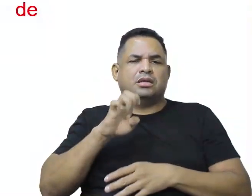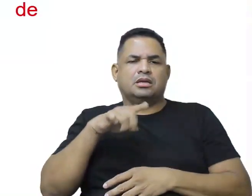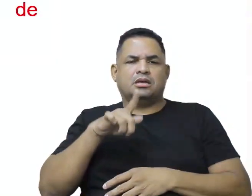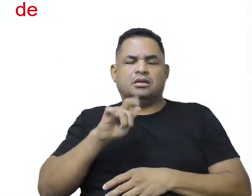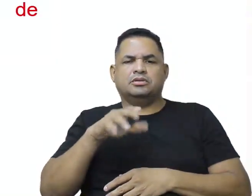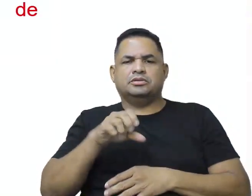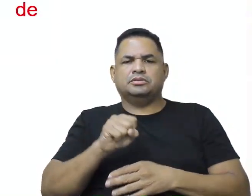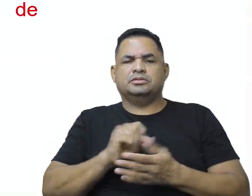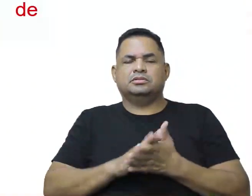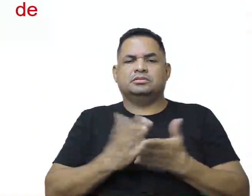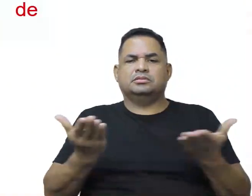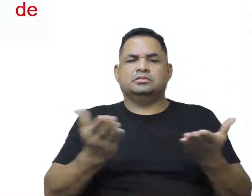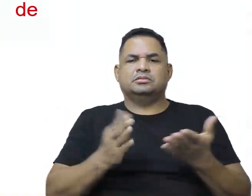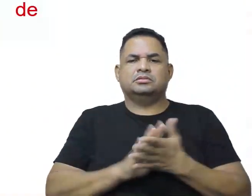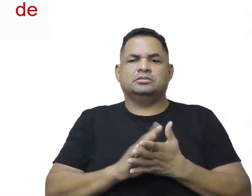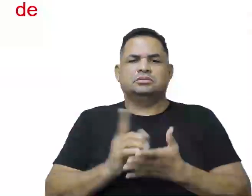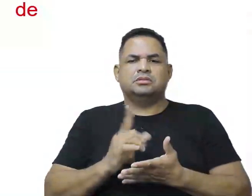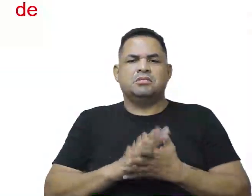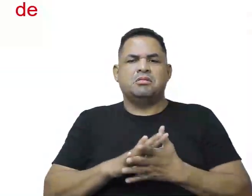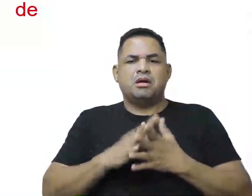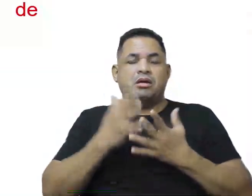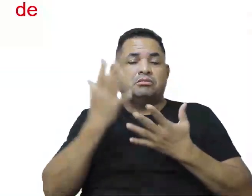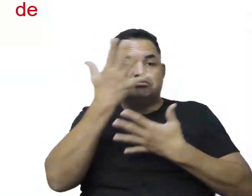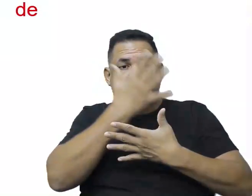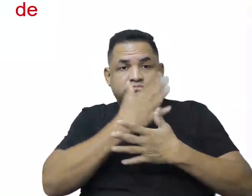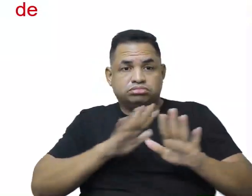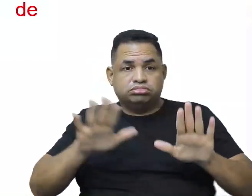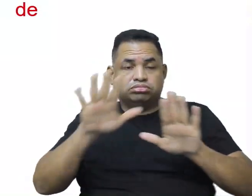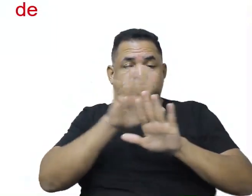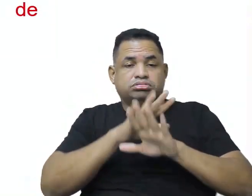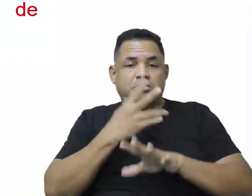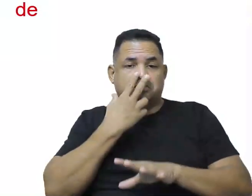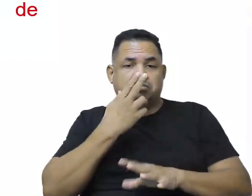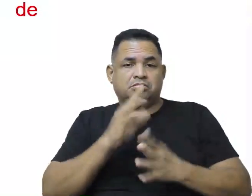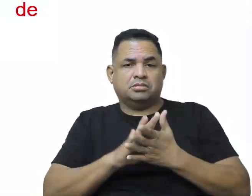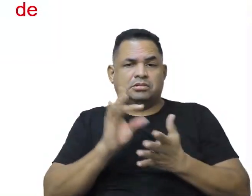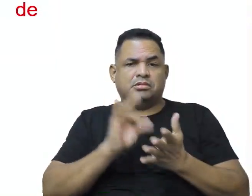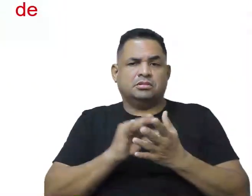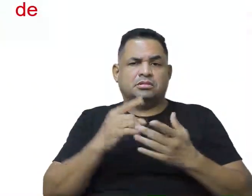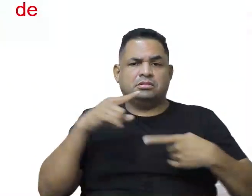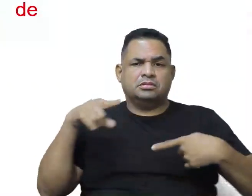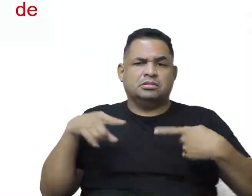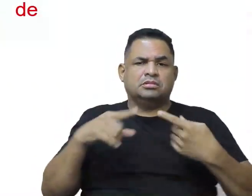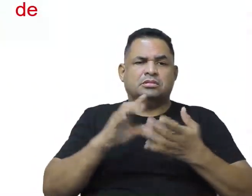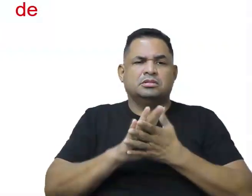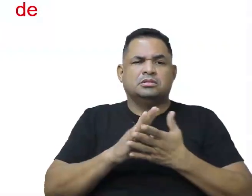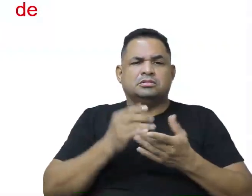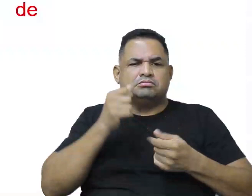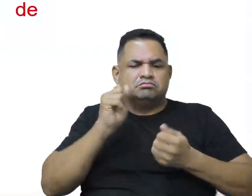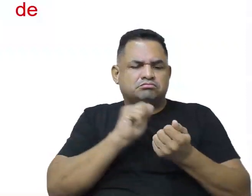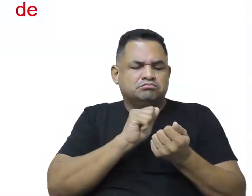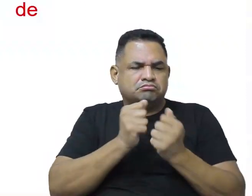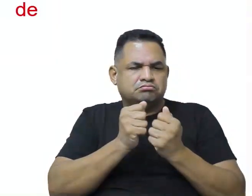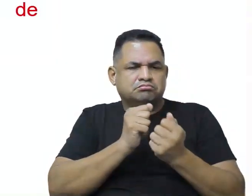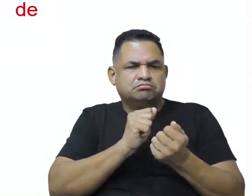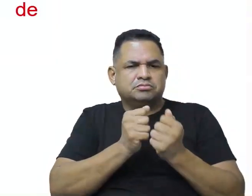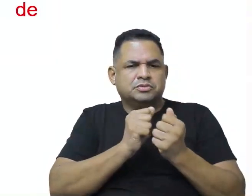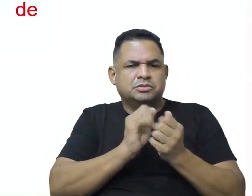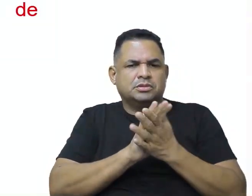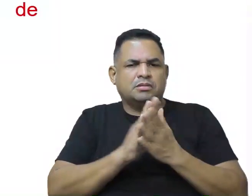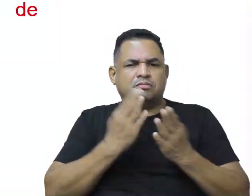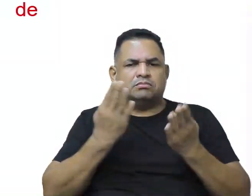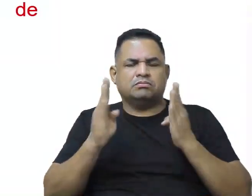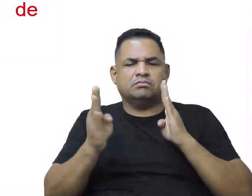a ideologia não é mera ilusão e aparência mas uma realidade objetiva e atuante manipulada pela burguesia